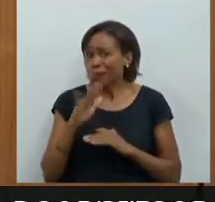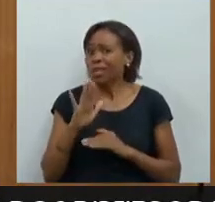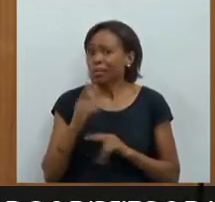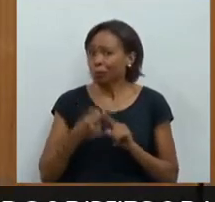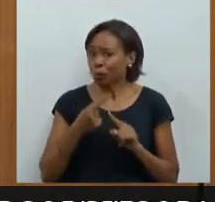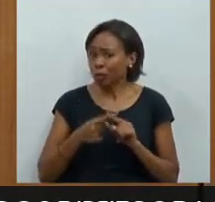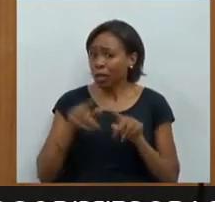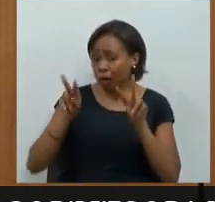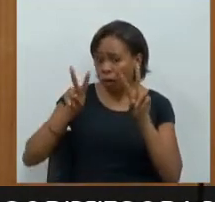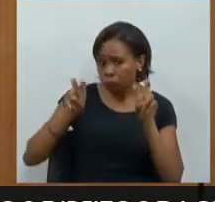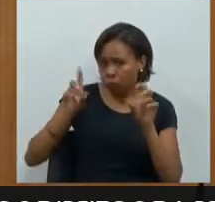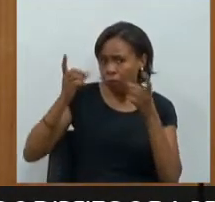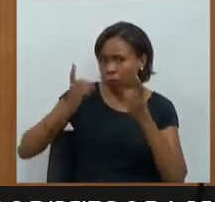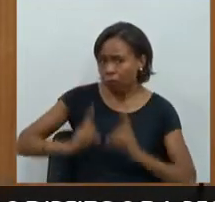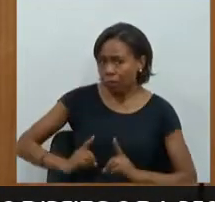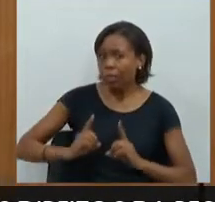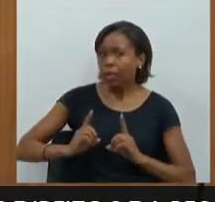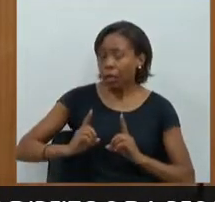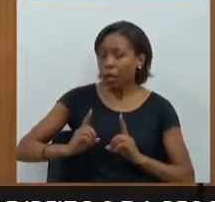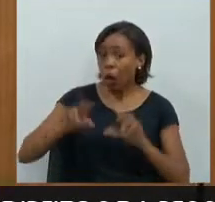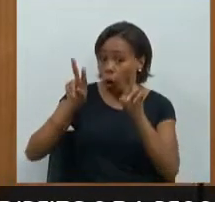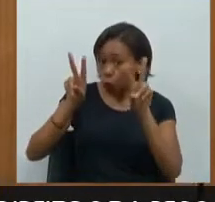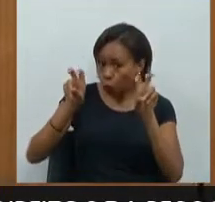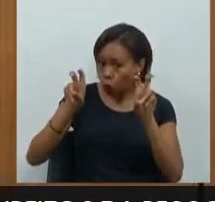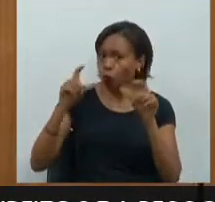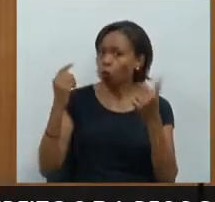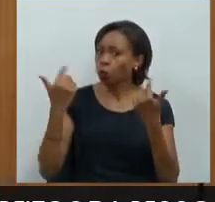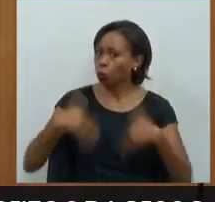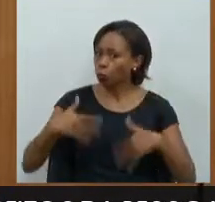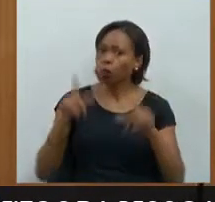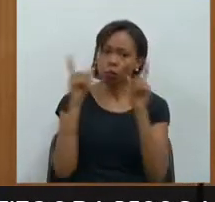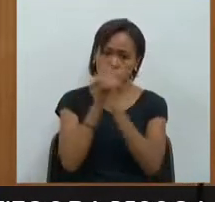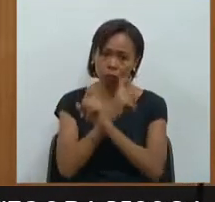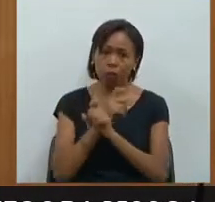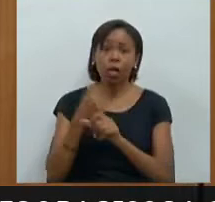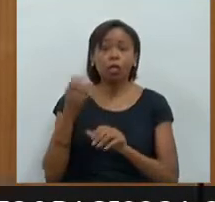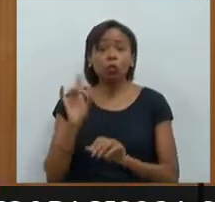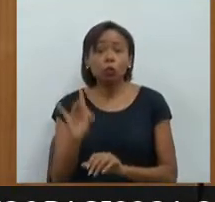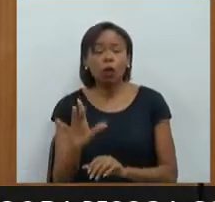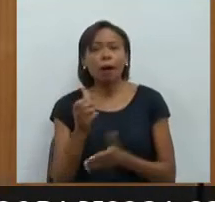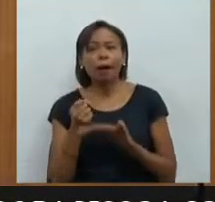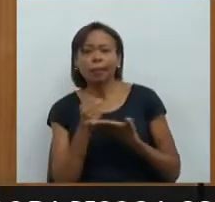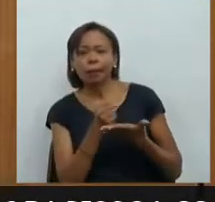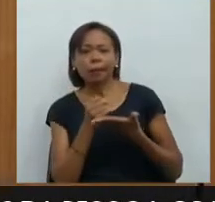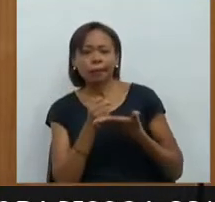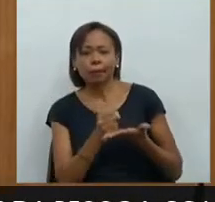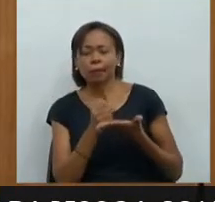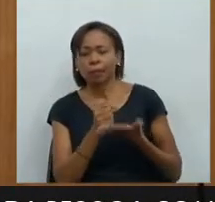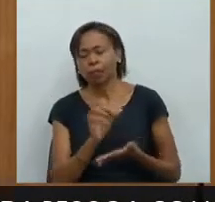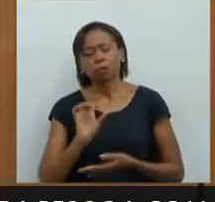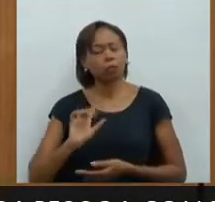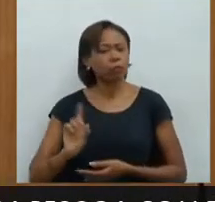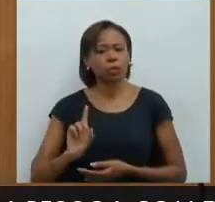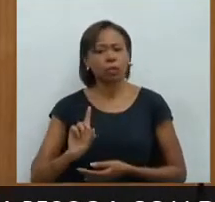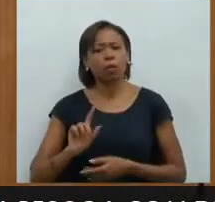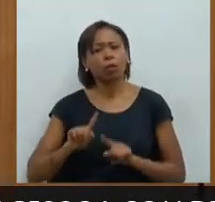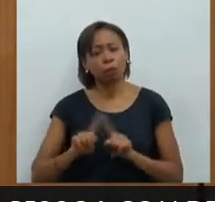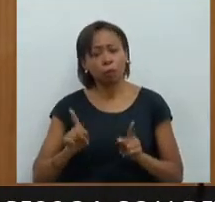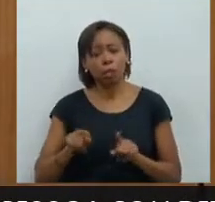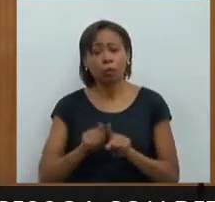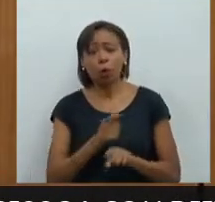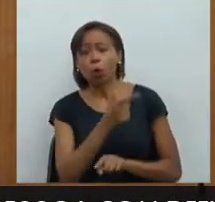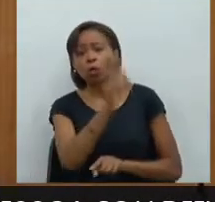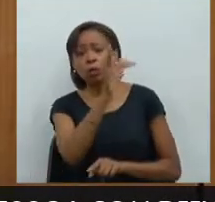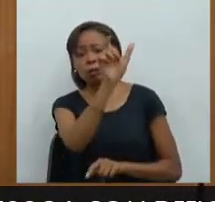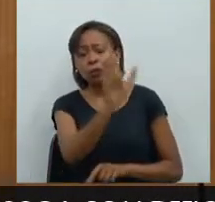querer ajudar. Sim, ajudar é um grande negócio, mas eu preciso ter um staff, ou seja, pessoas que possam me ajudar